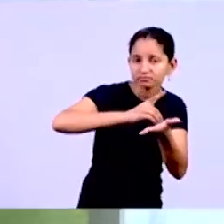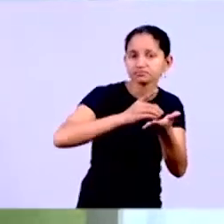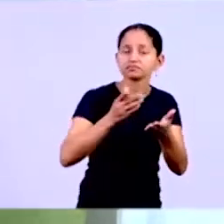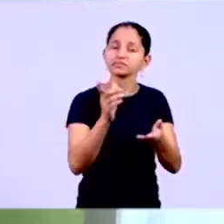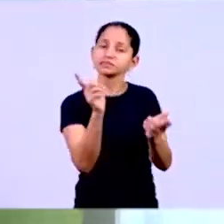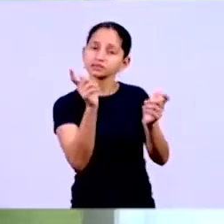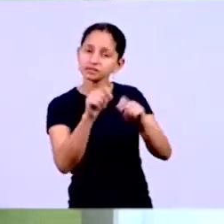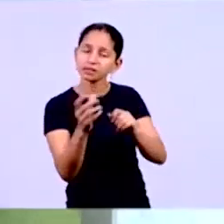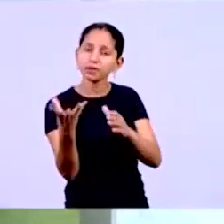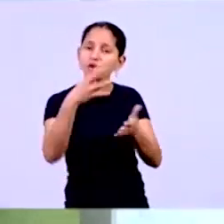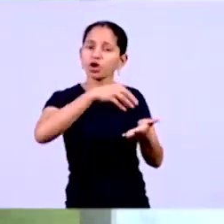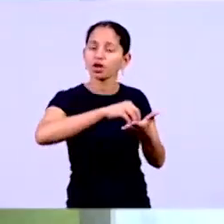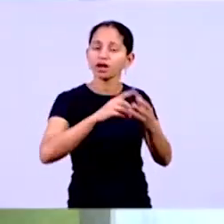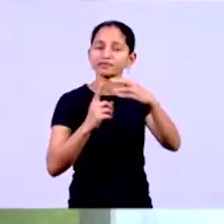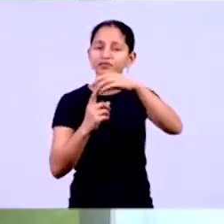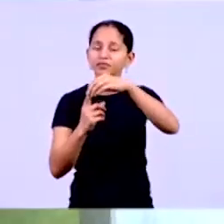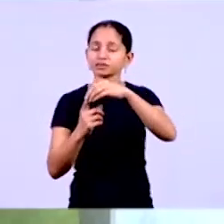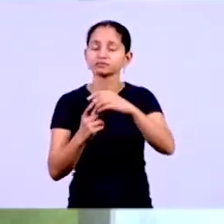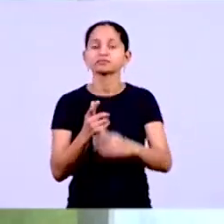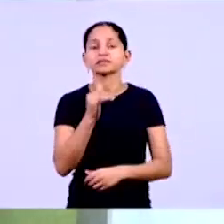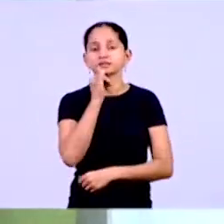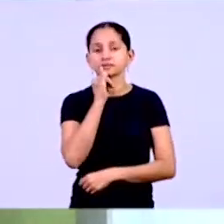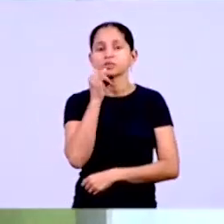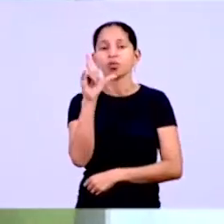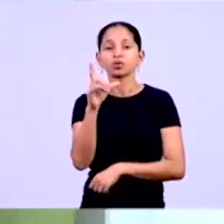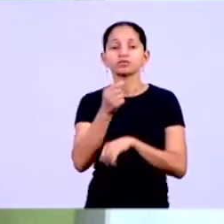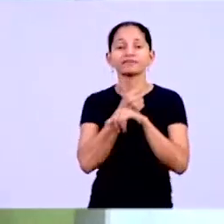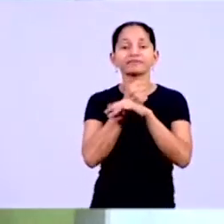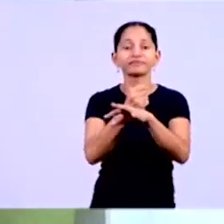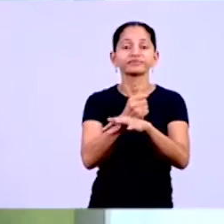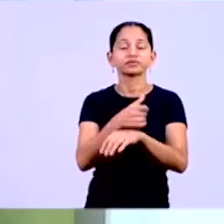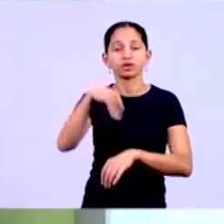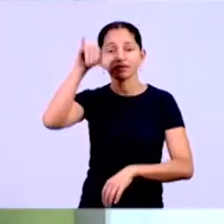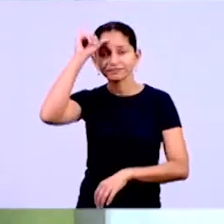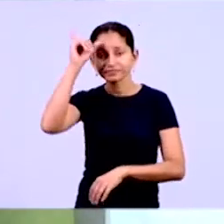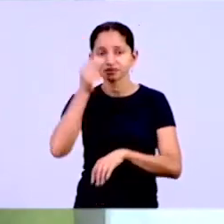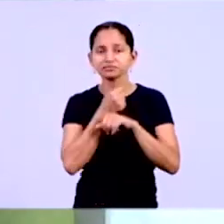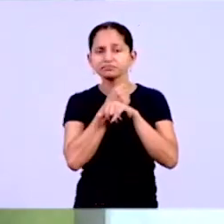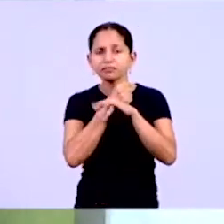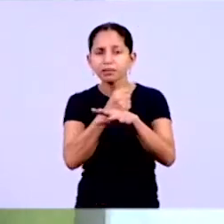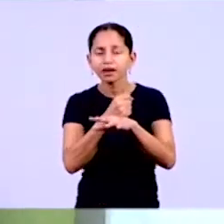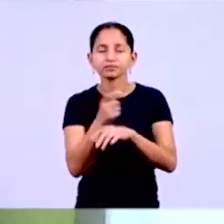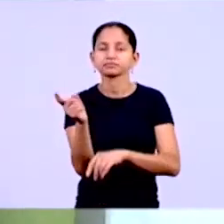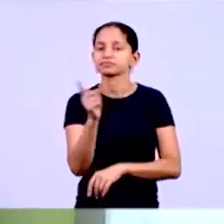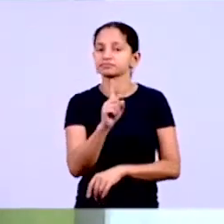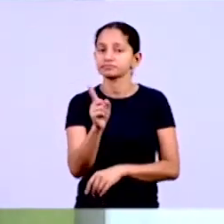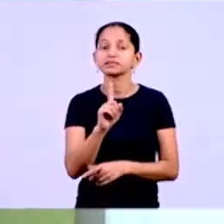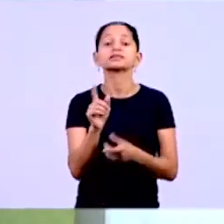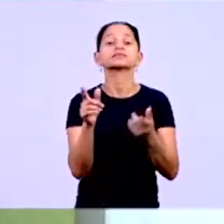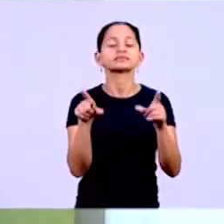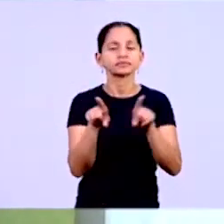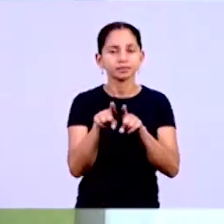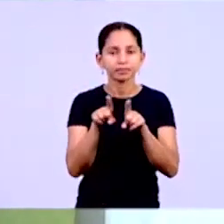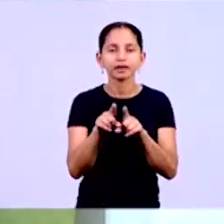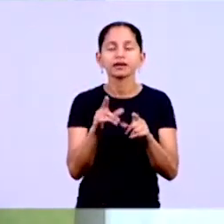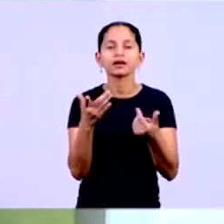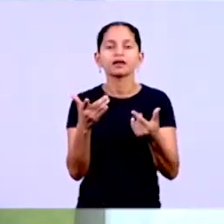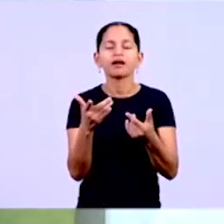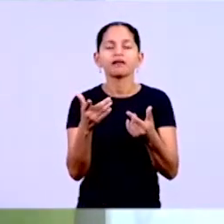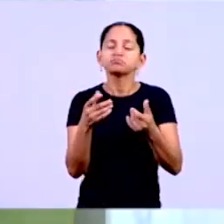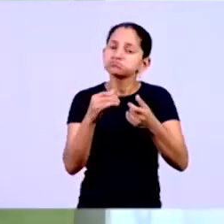que aumenta a capacidade, por exemplo, o antivírus é um software utilitário. Aquele software que compacta um arquivo também é um software